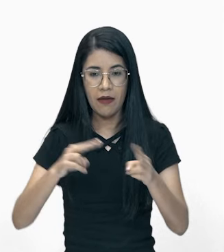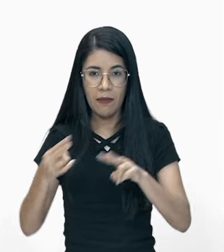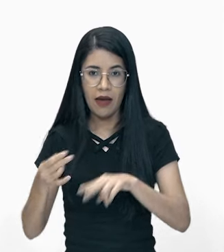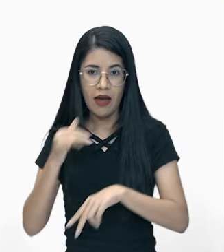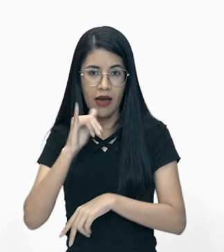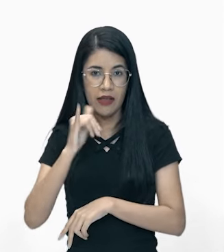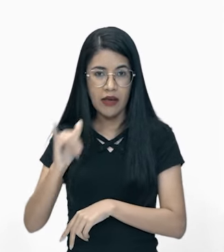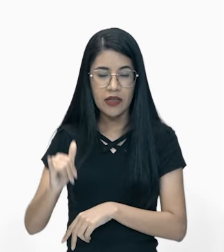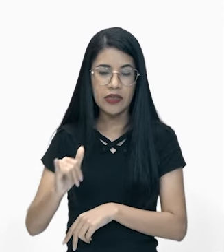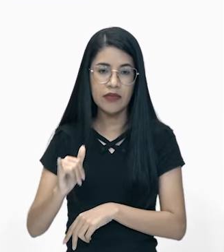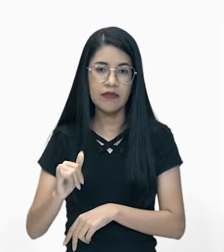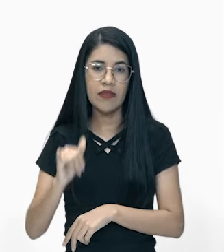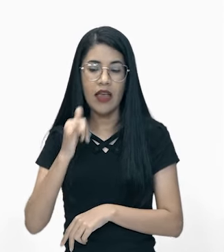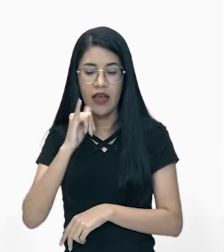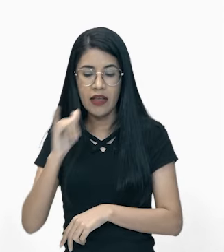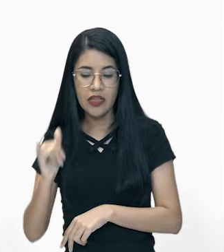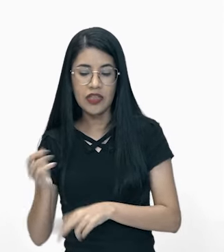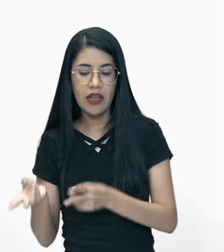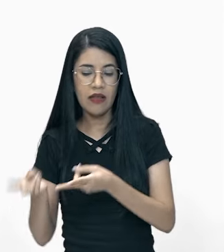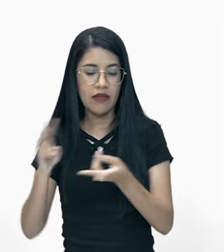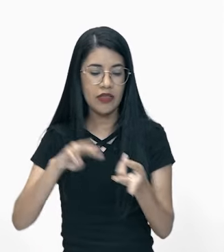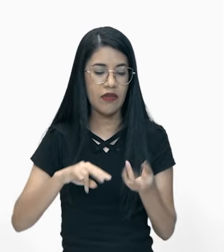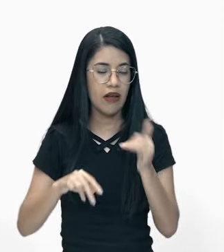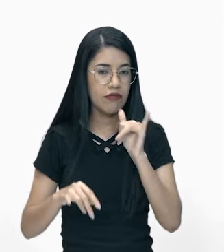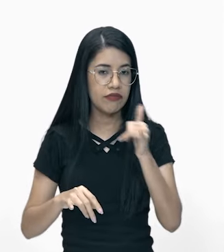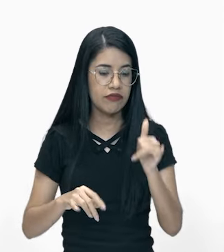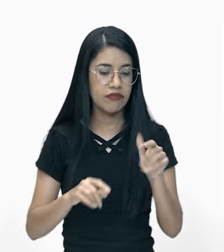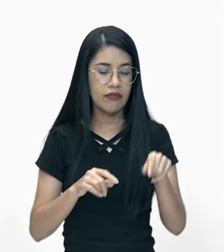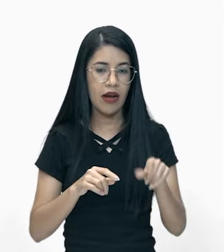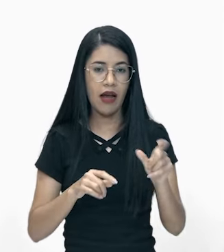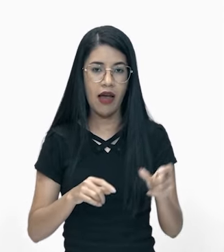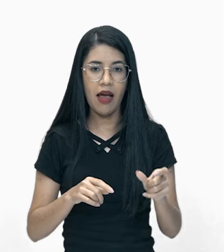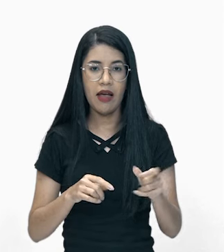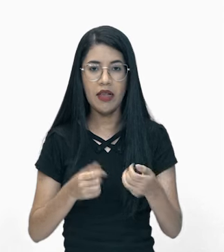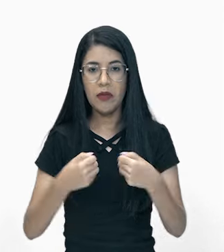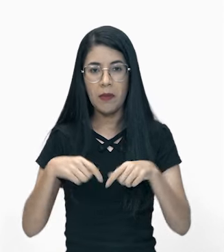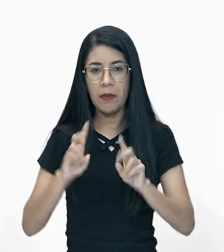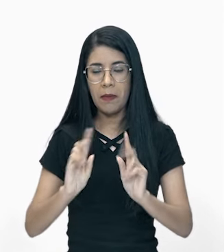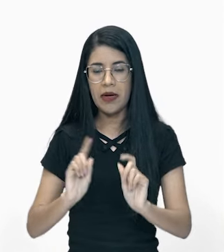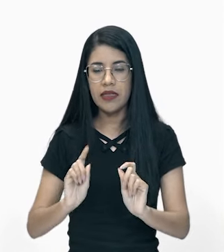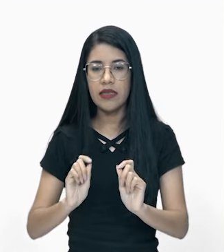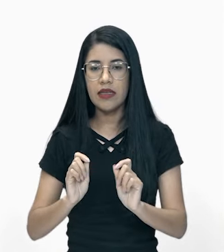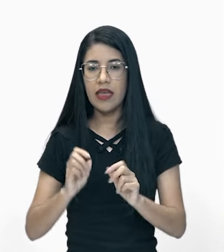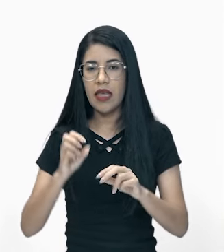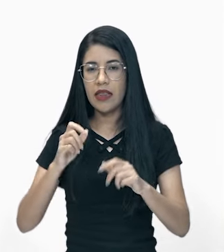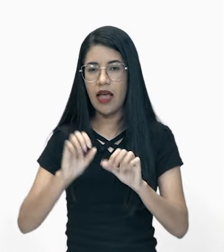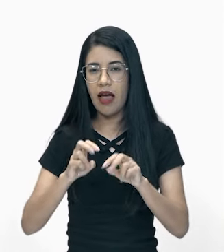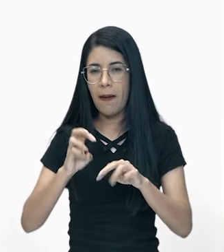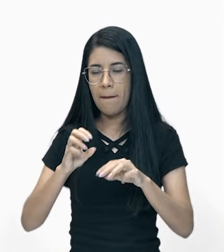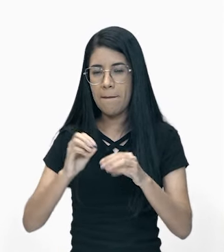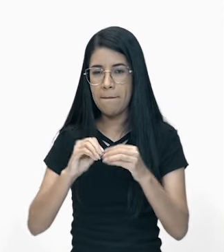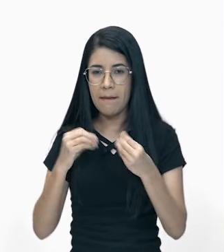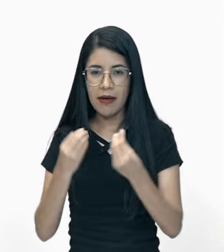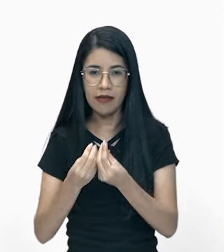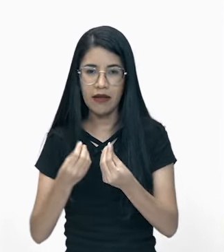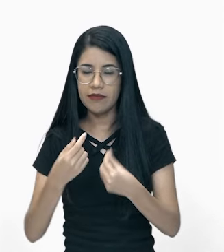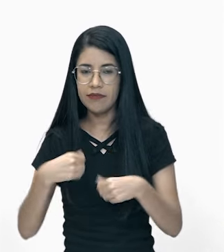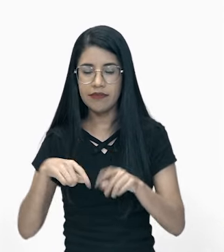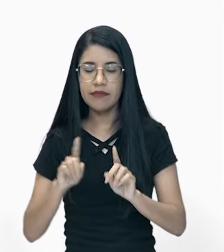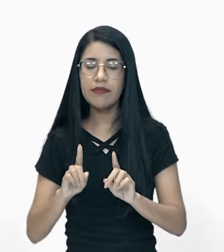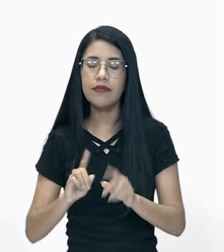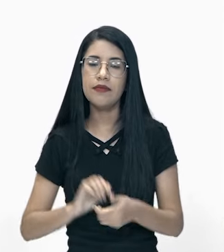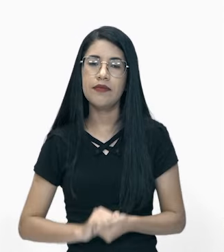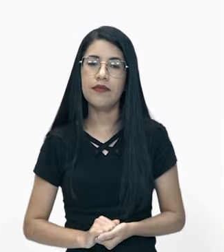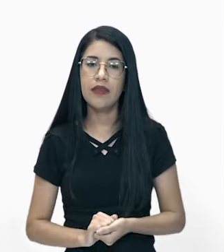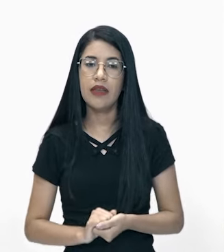a outro, sem o transporte de matéria. Toda vez que se fala em ondas, você tem